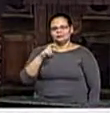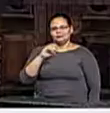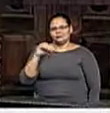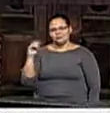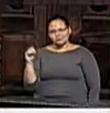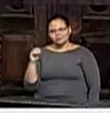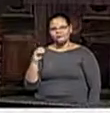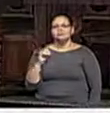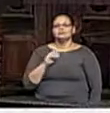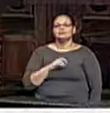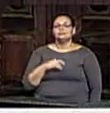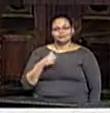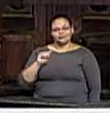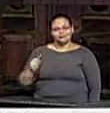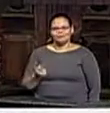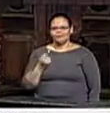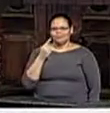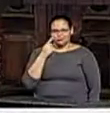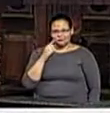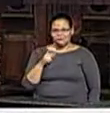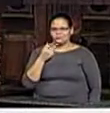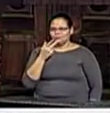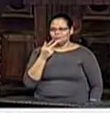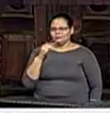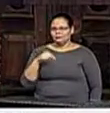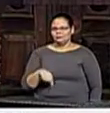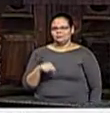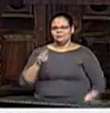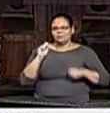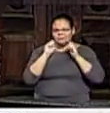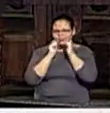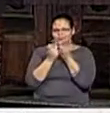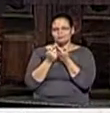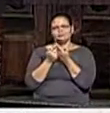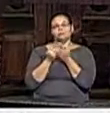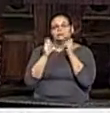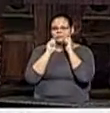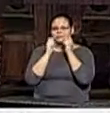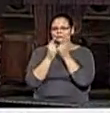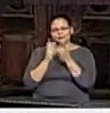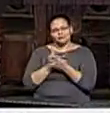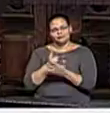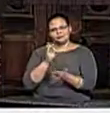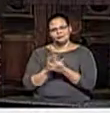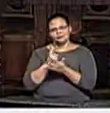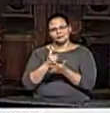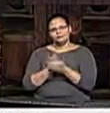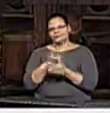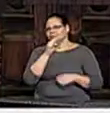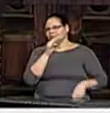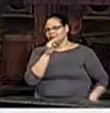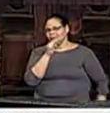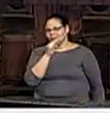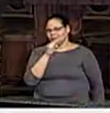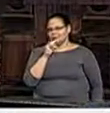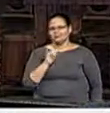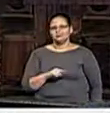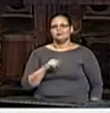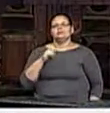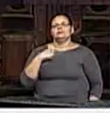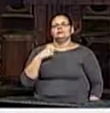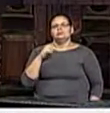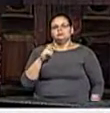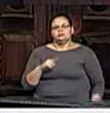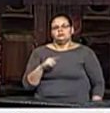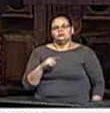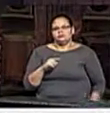dizer a Vossa Excelência que isso eu vi e falei nessa casa aqui. A mesma, citei o exemplo, a Coordenadoria Regional